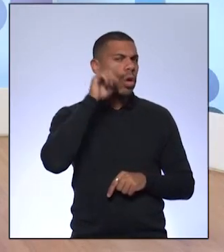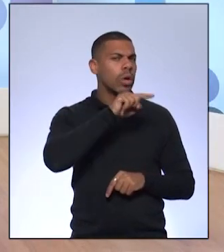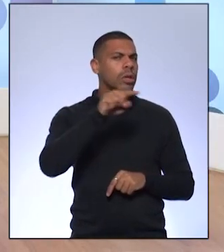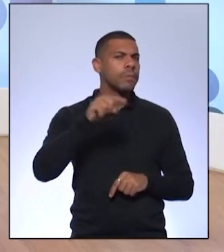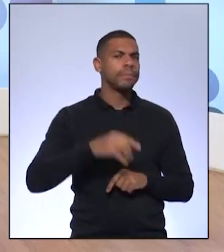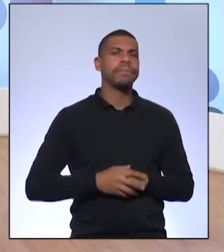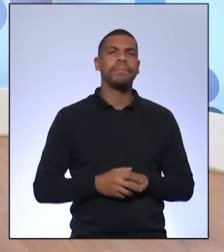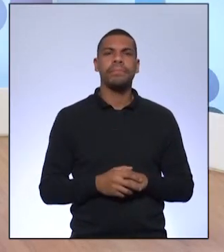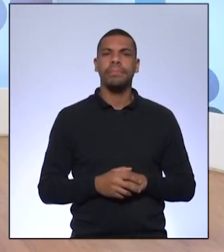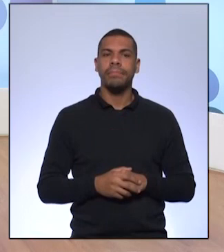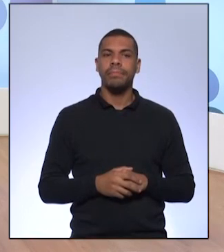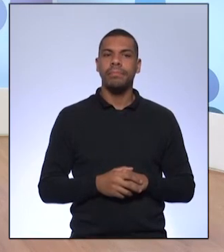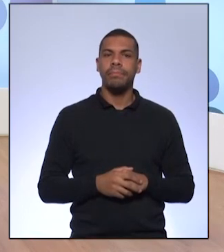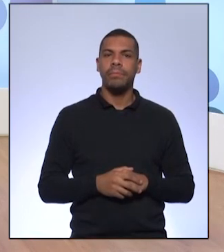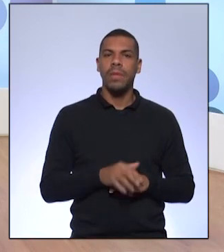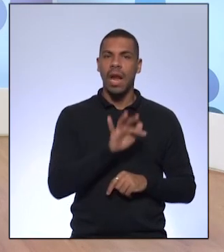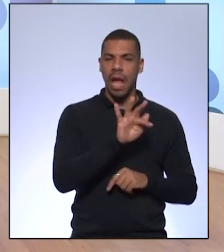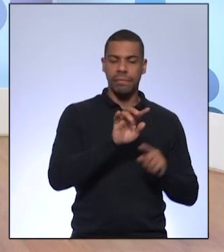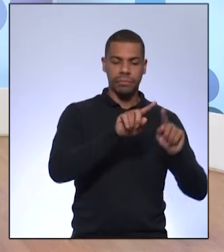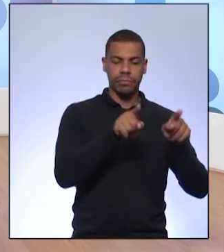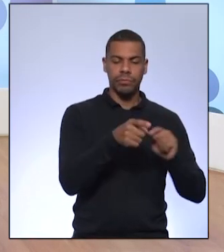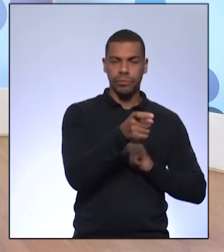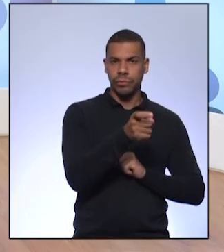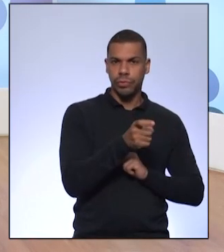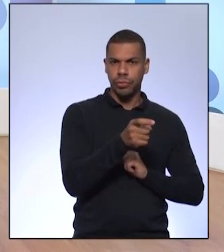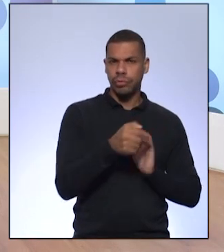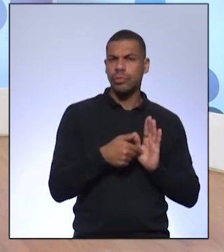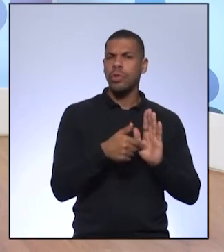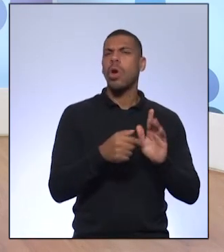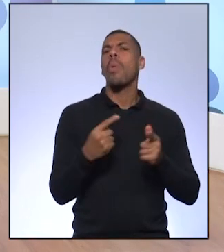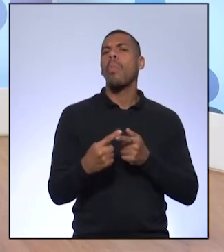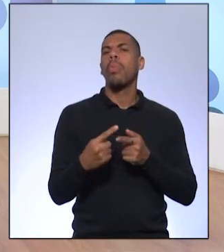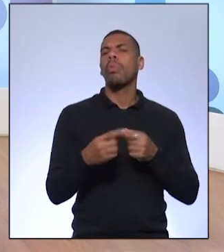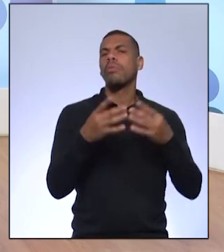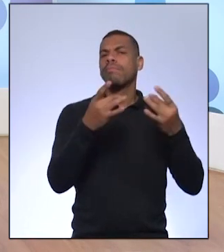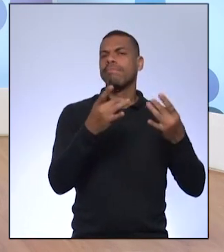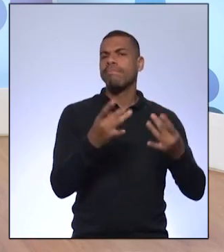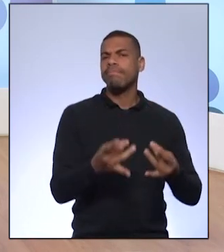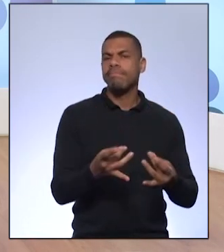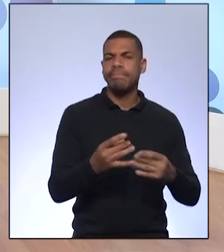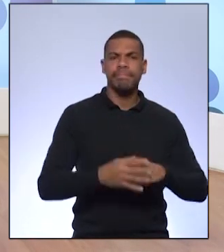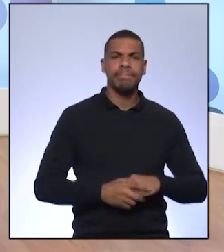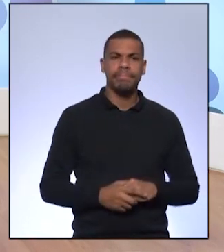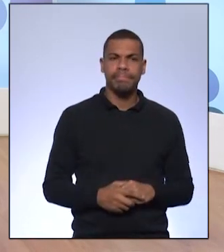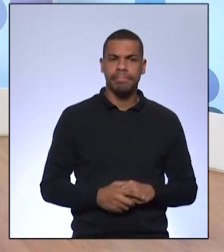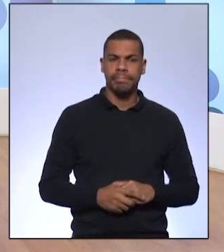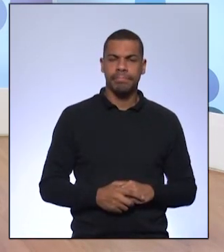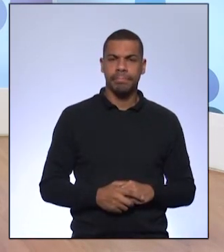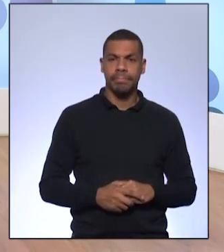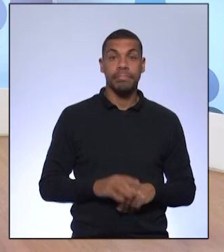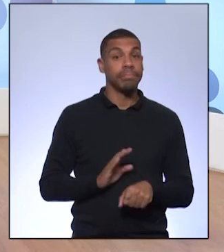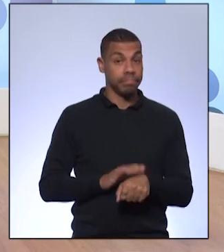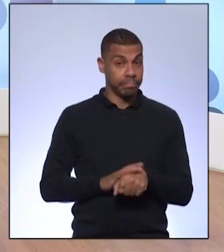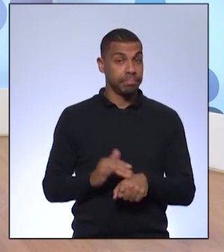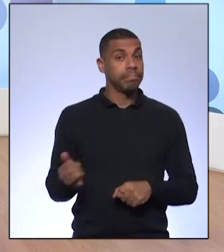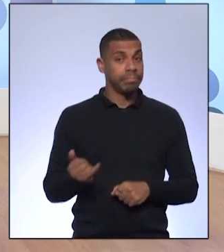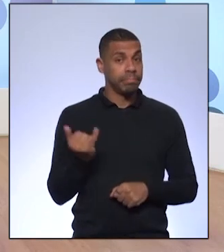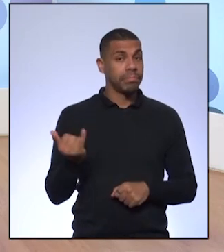ponto, né, Osmar? Sim. Que esse f de x, ele tem uma definição, né? Tem, tá? Extremamente